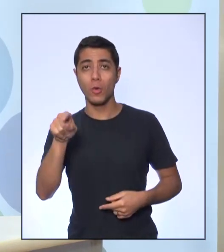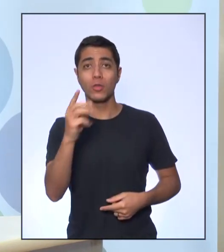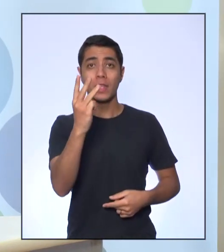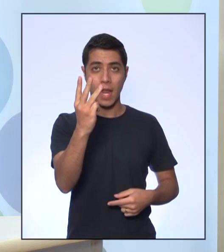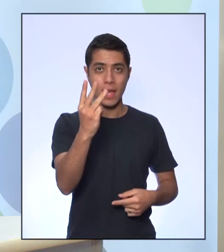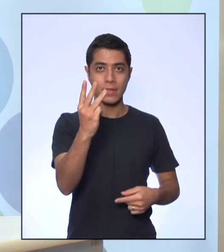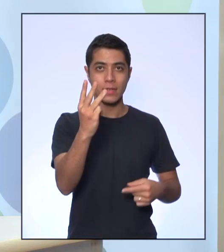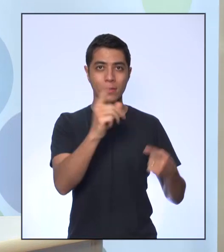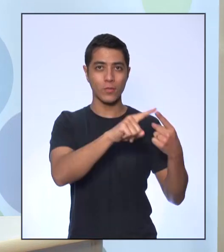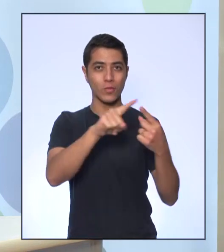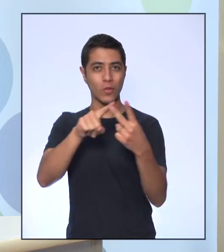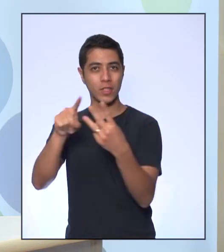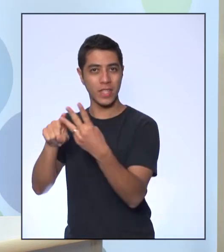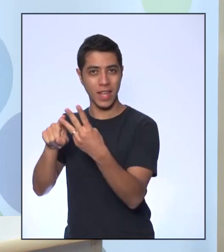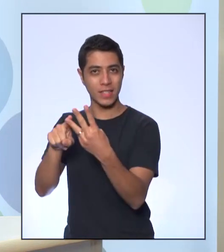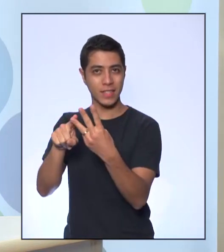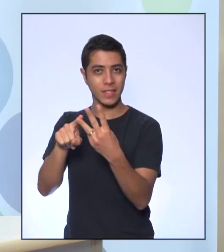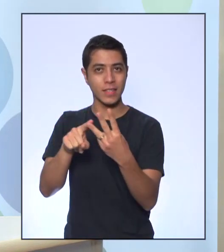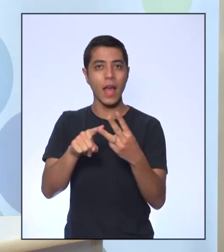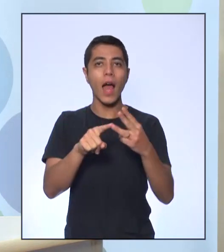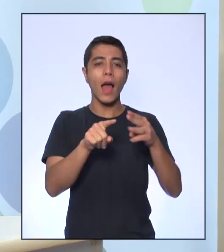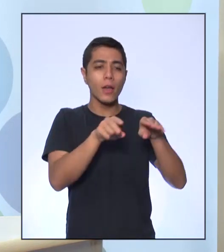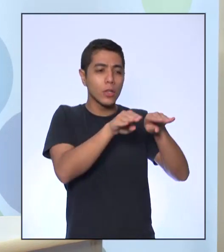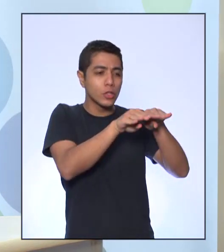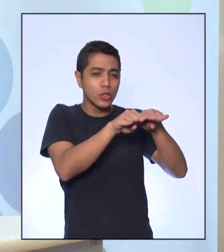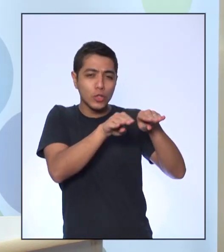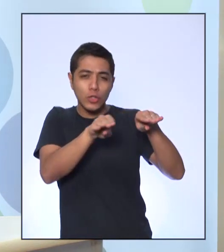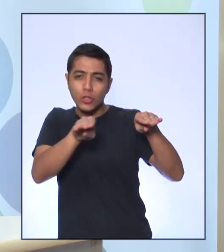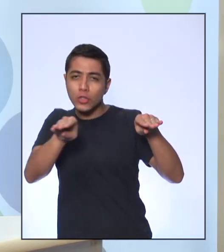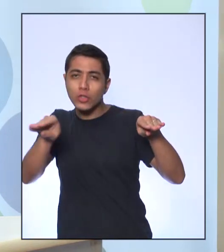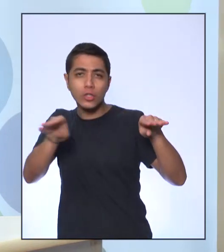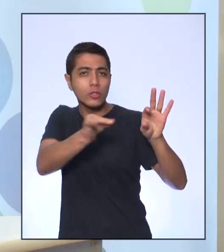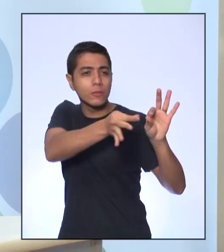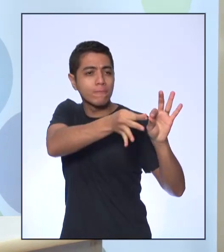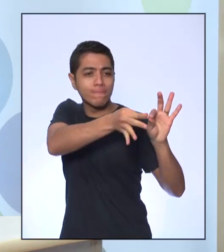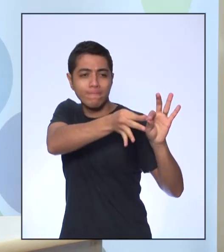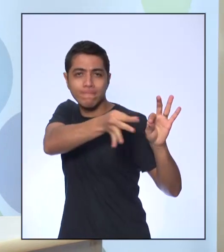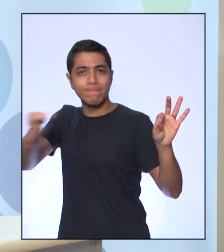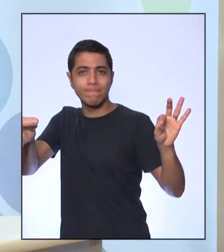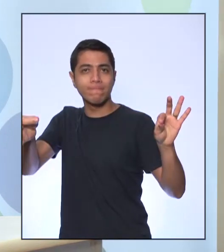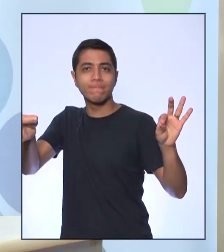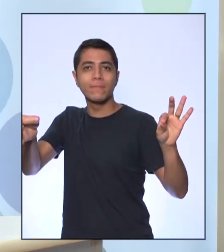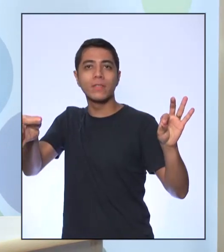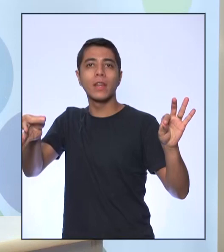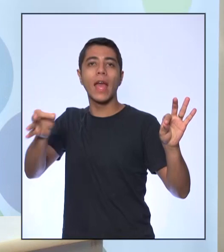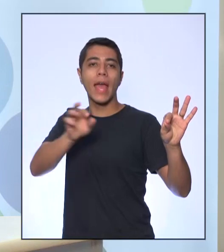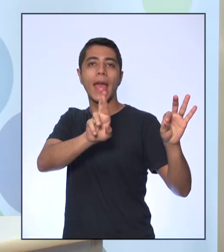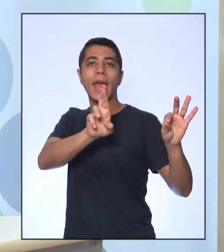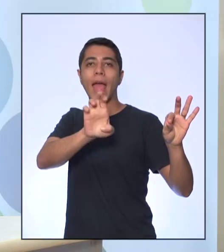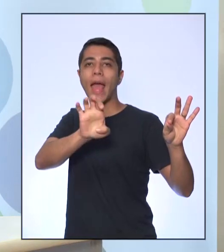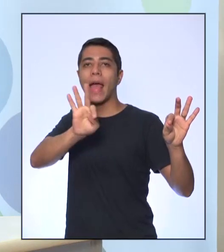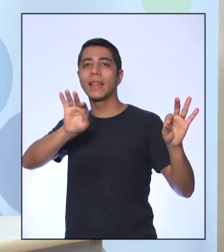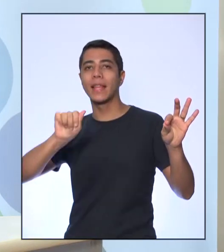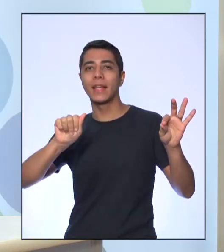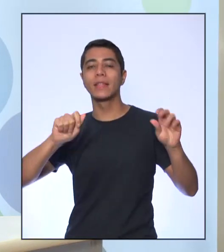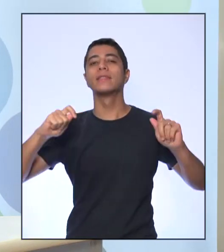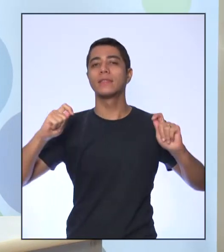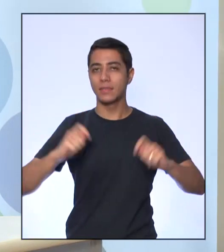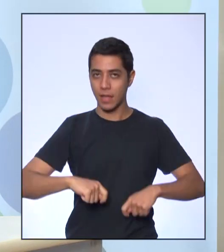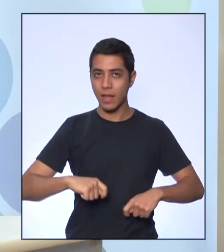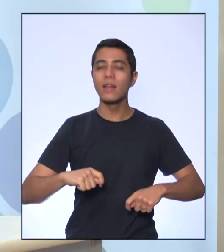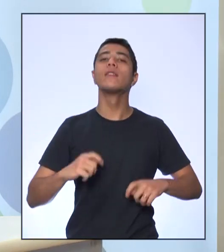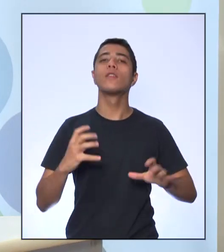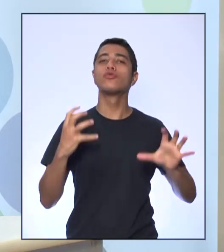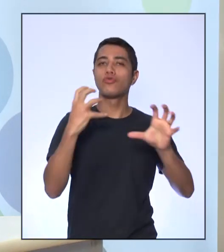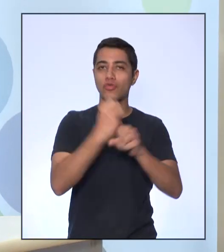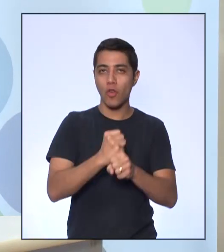uma reta. Essa reta, ela tem uma ordem, uma equação, né? Nós podemos fazer pela equação da reta, como nós vimos